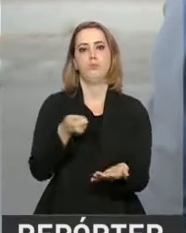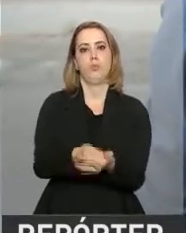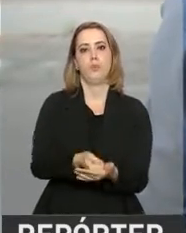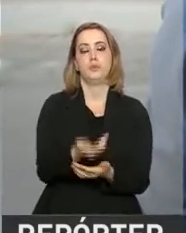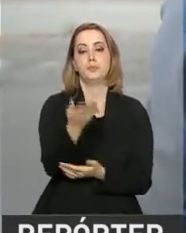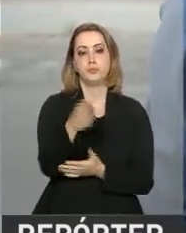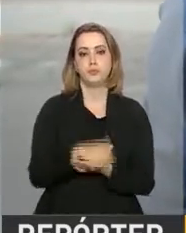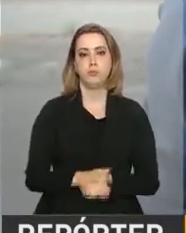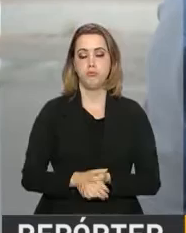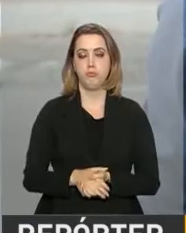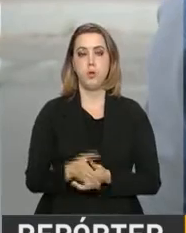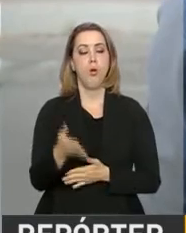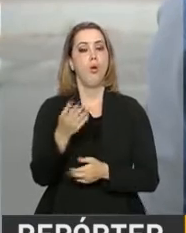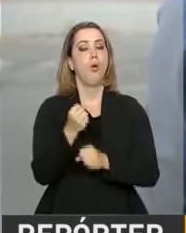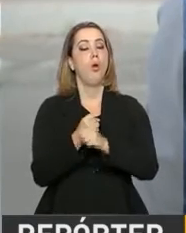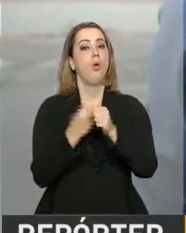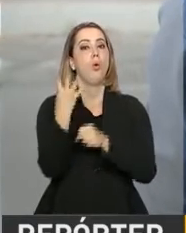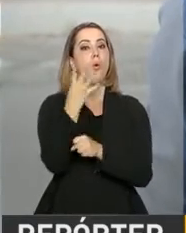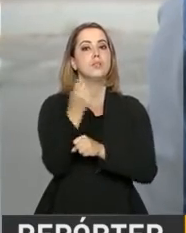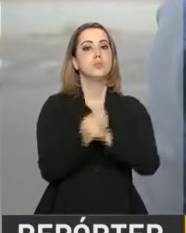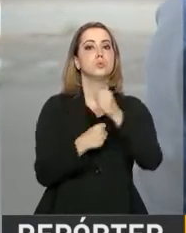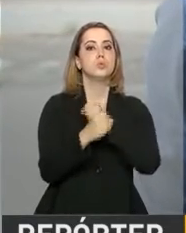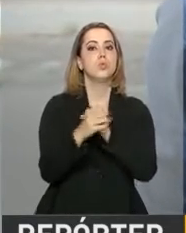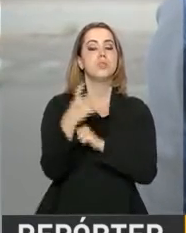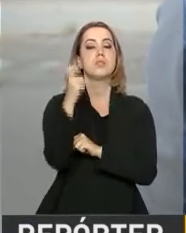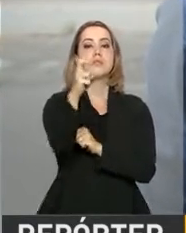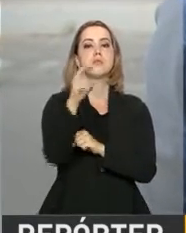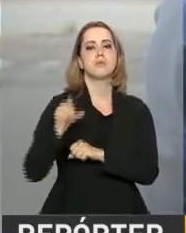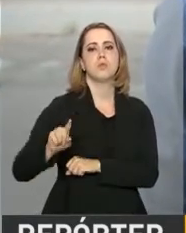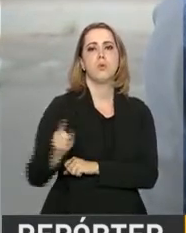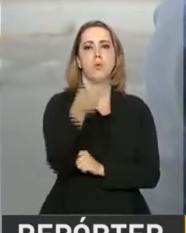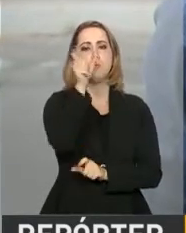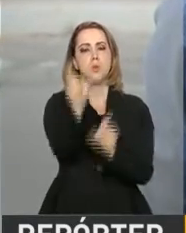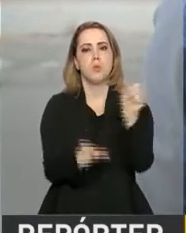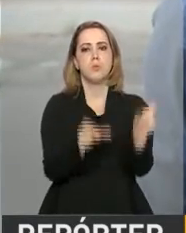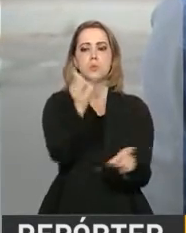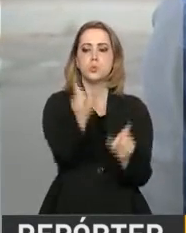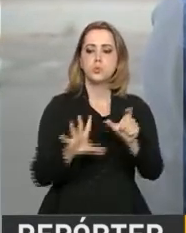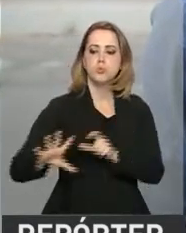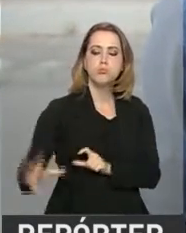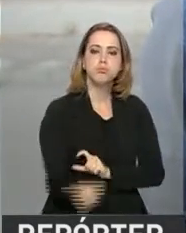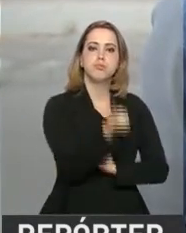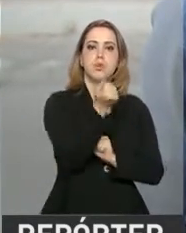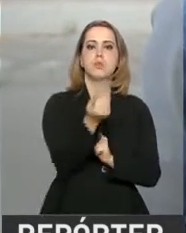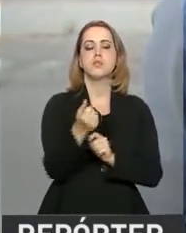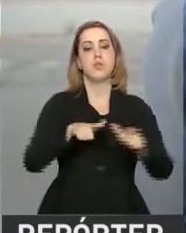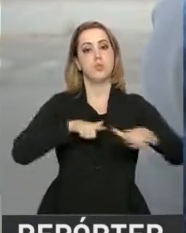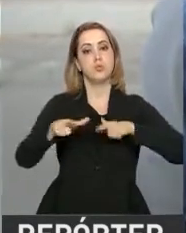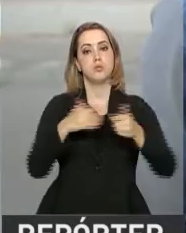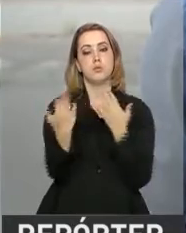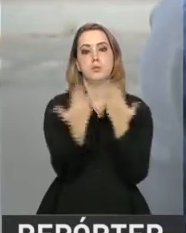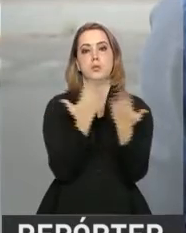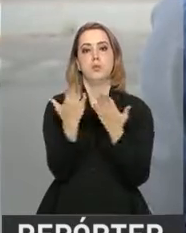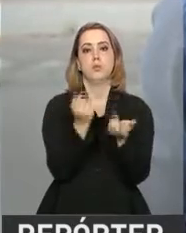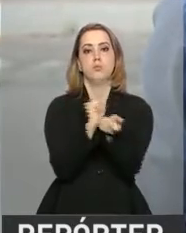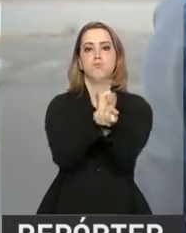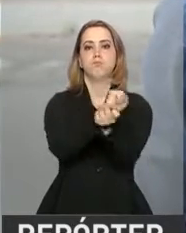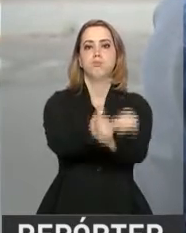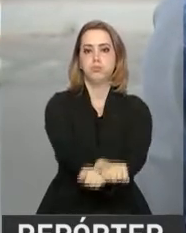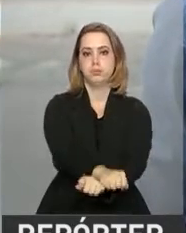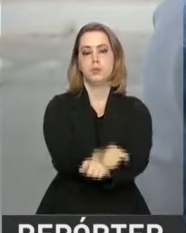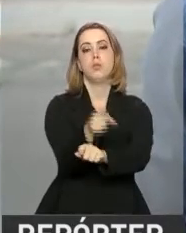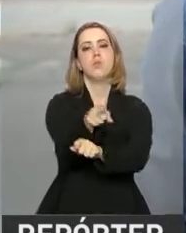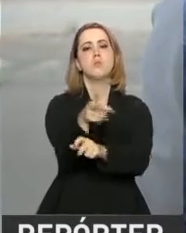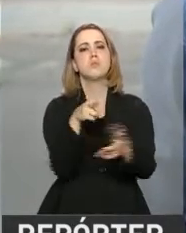últimos 4 anos, quase 5 mil trabalhadores foram resgatados de condições semelhantes à escravidão em todo o país. Para você ter uma ideia do que